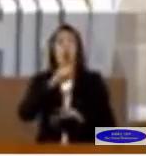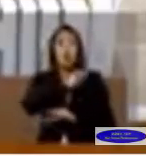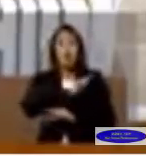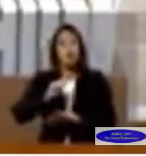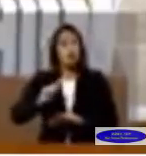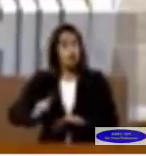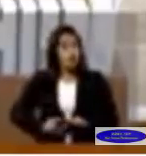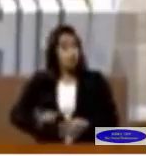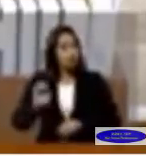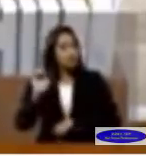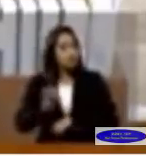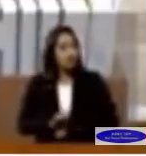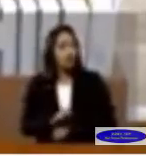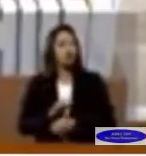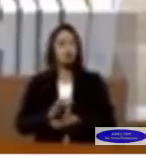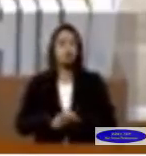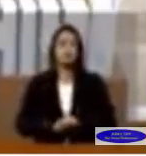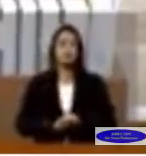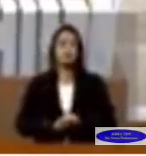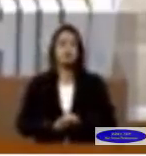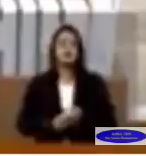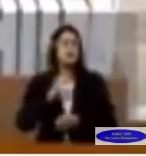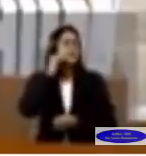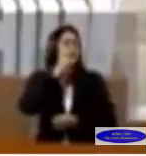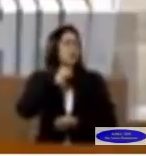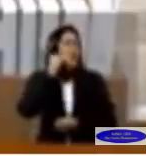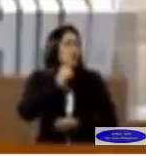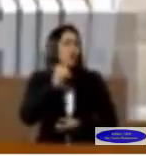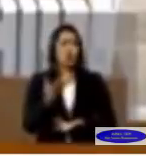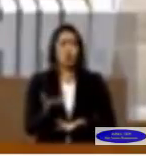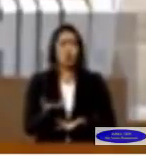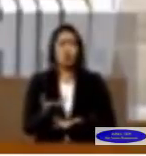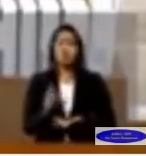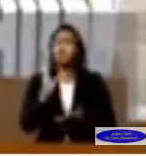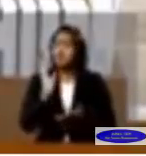conta com um corpo de servidores